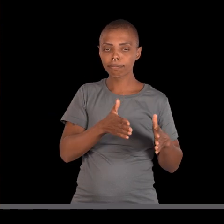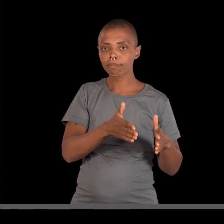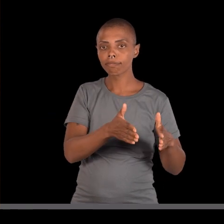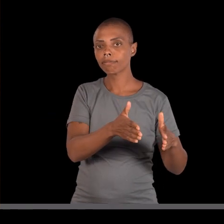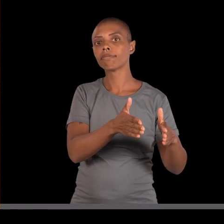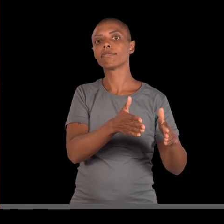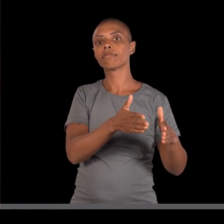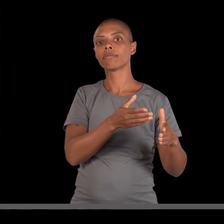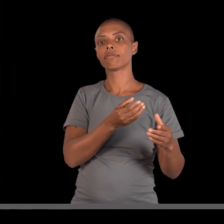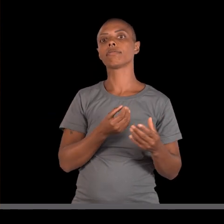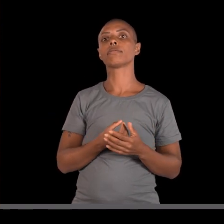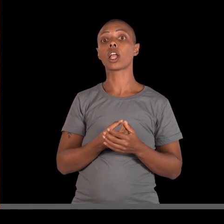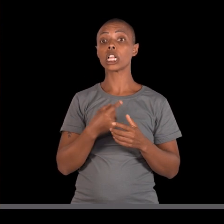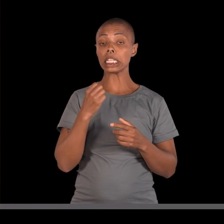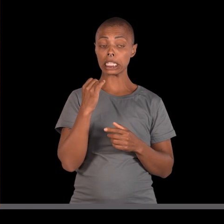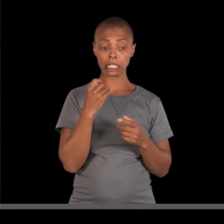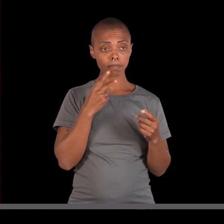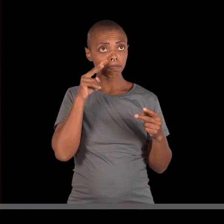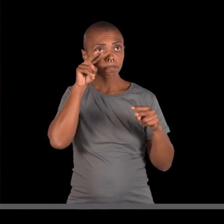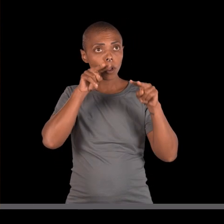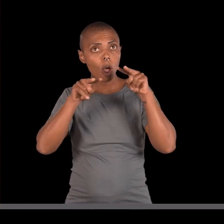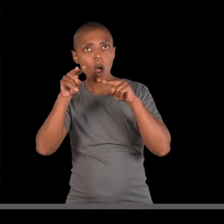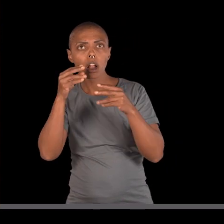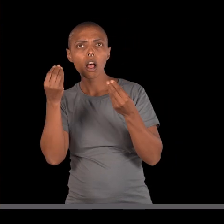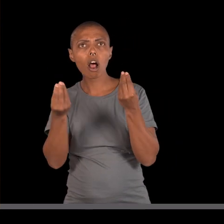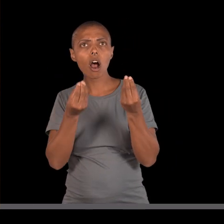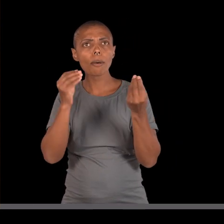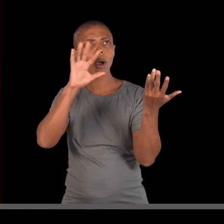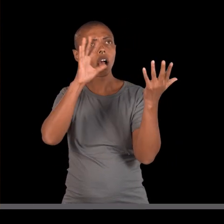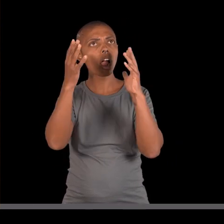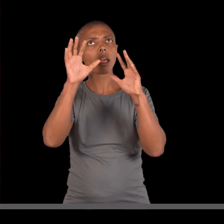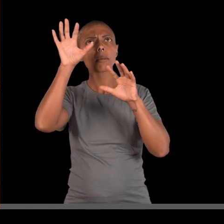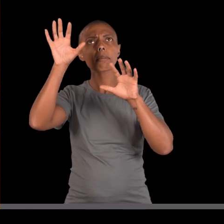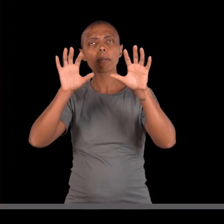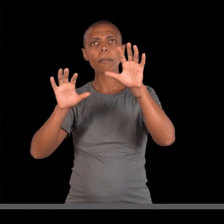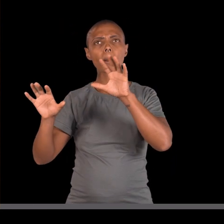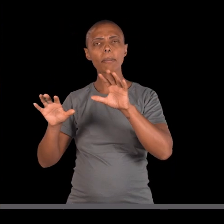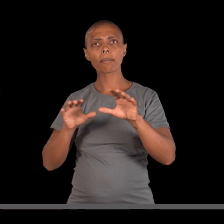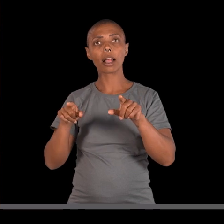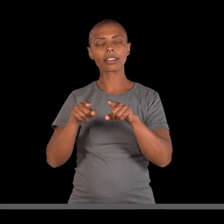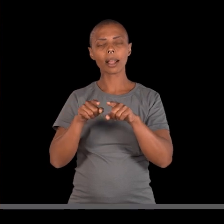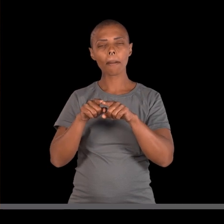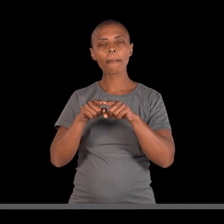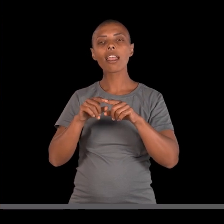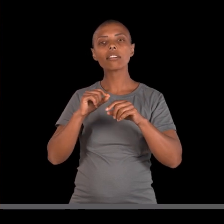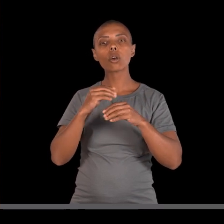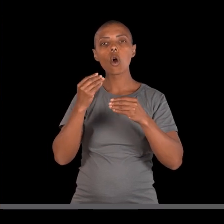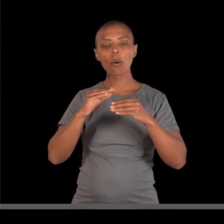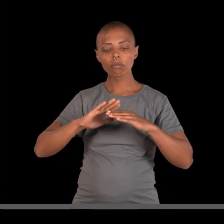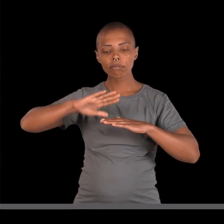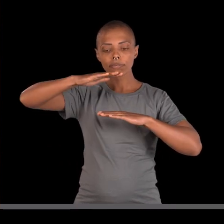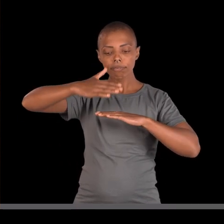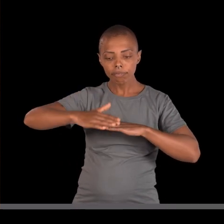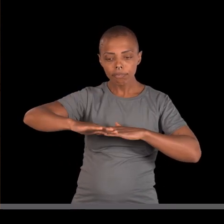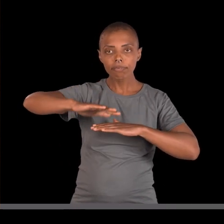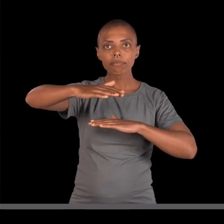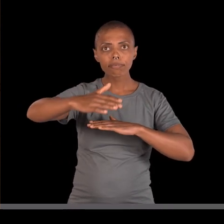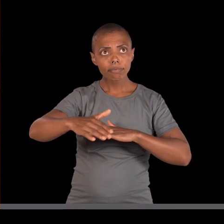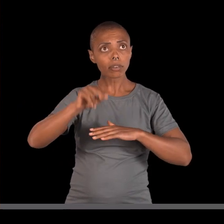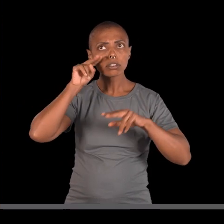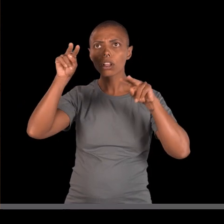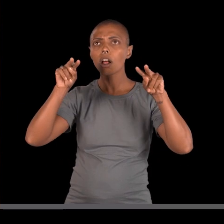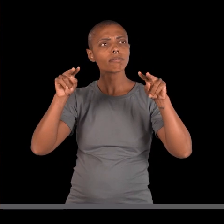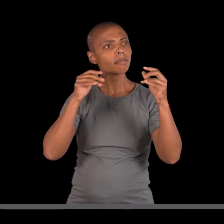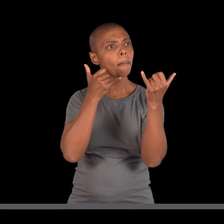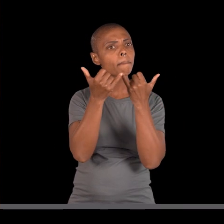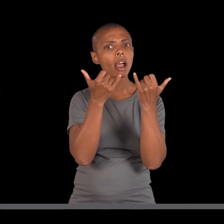observar o mapa de climas e observar o mapa de relevo, eles vão ser muito